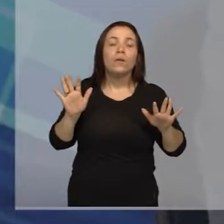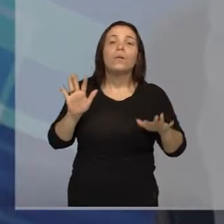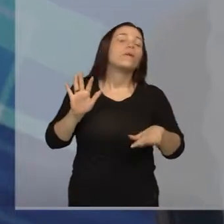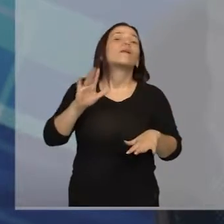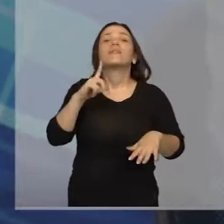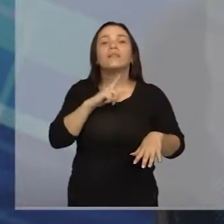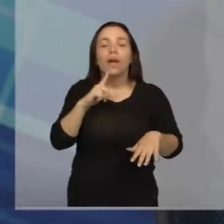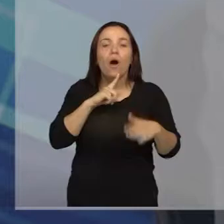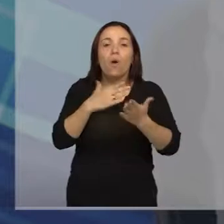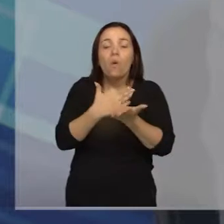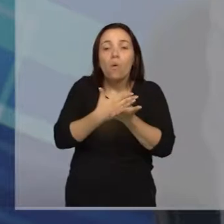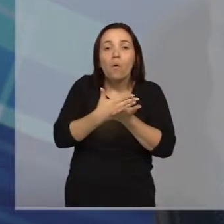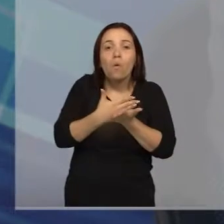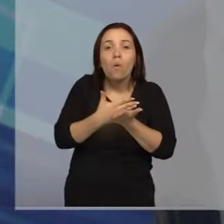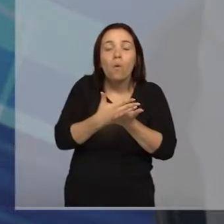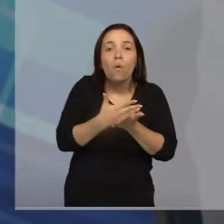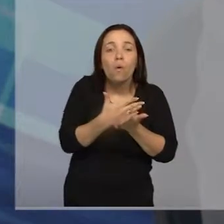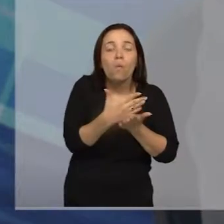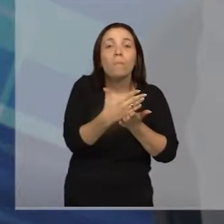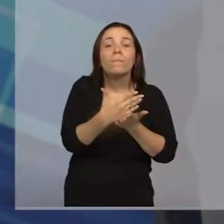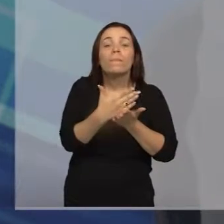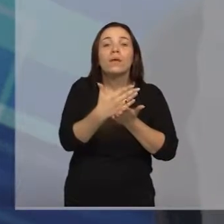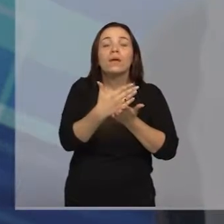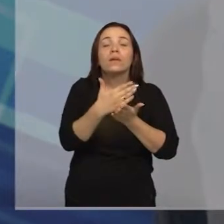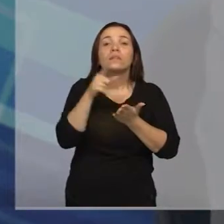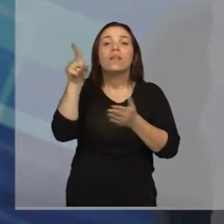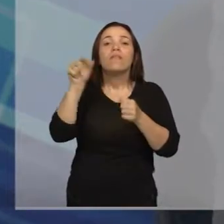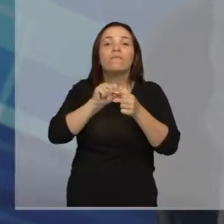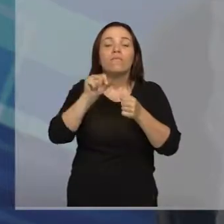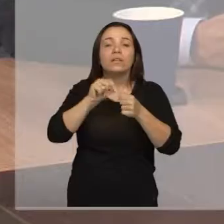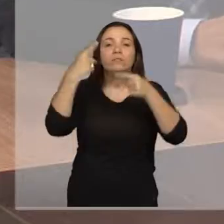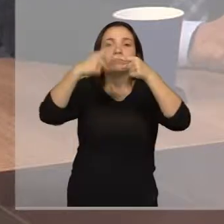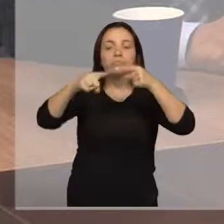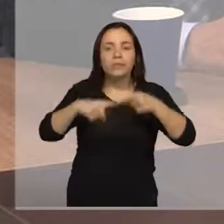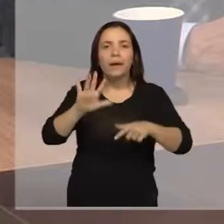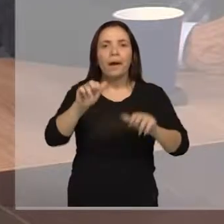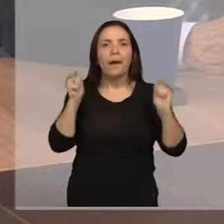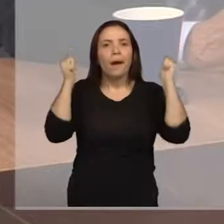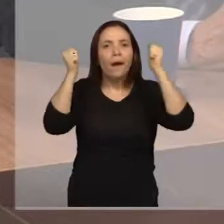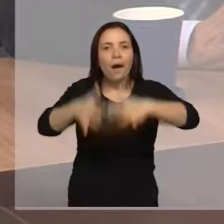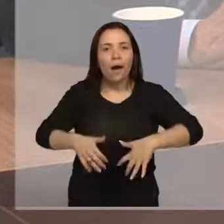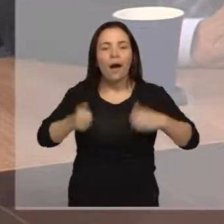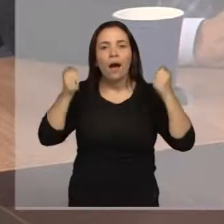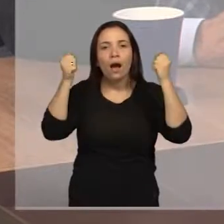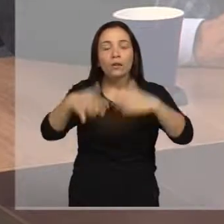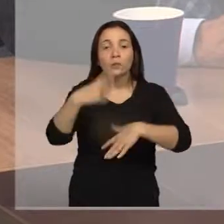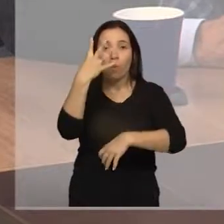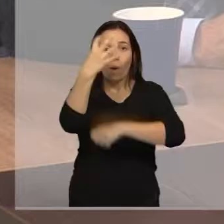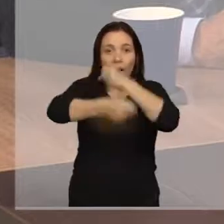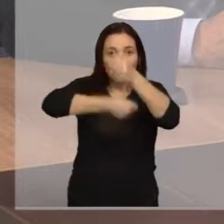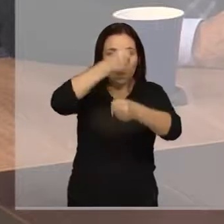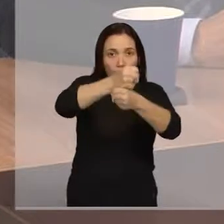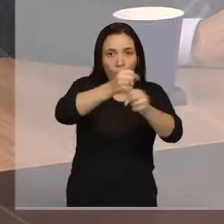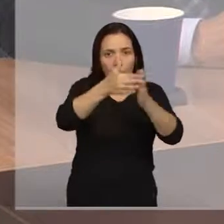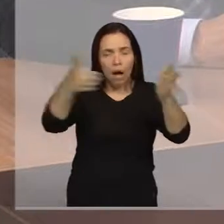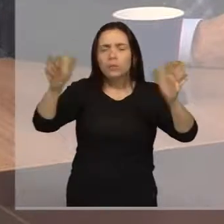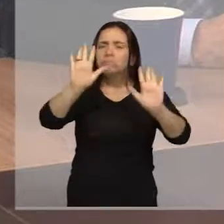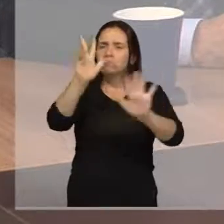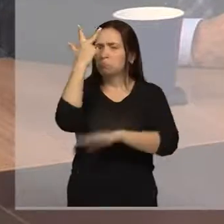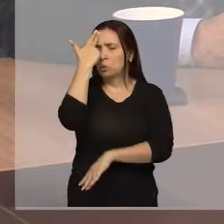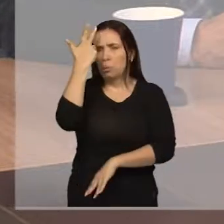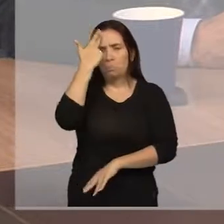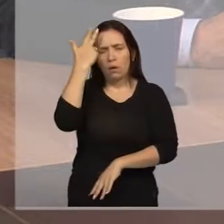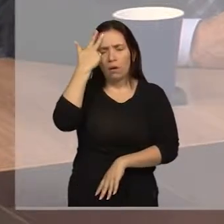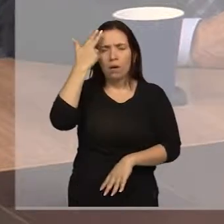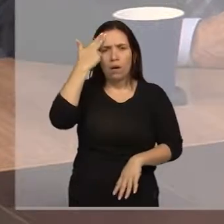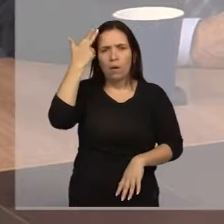primeiras medidas já vão de encontro àquilo que estava prometido. Quer dizer, os desgastes do governo eles vão acontecendo ao longo de 4 anos, o que é até normal,